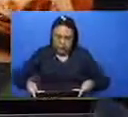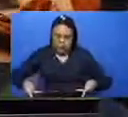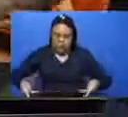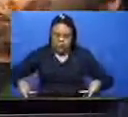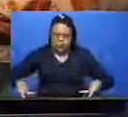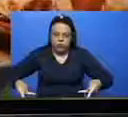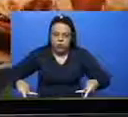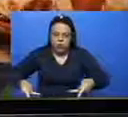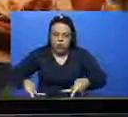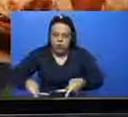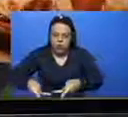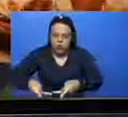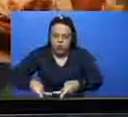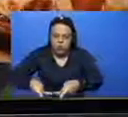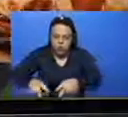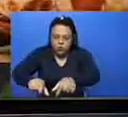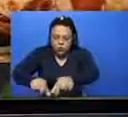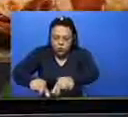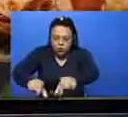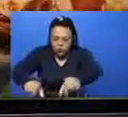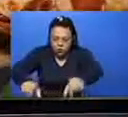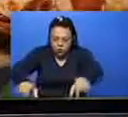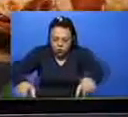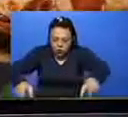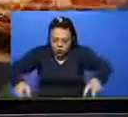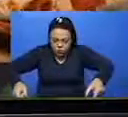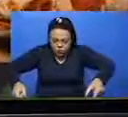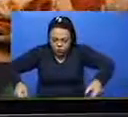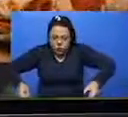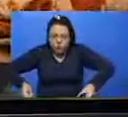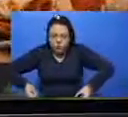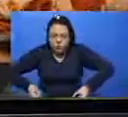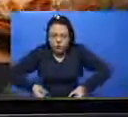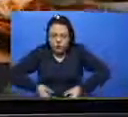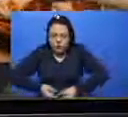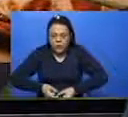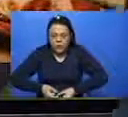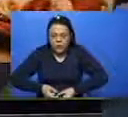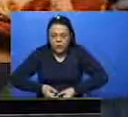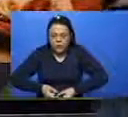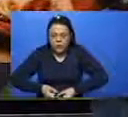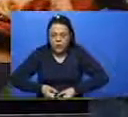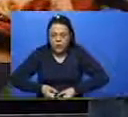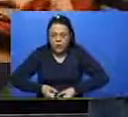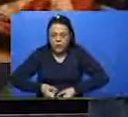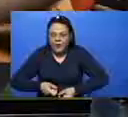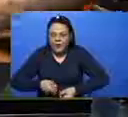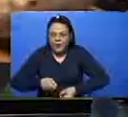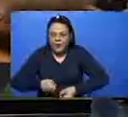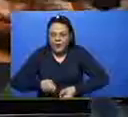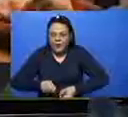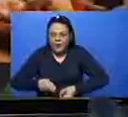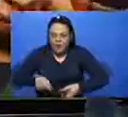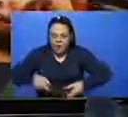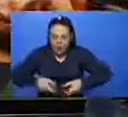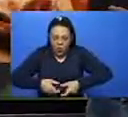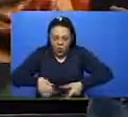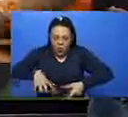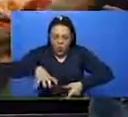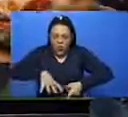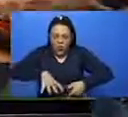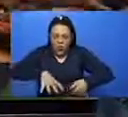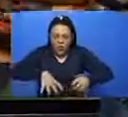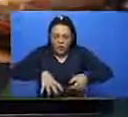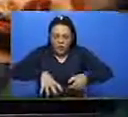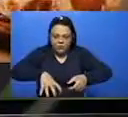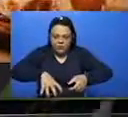a borda da pizza, a borda recheada, tá? O círculo é a pizza